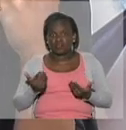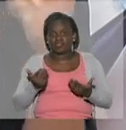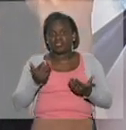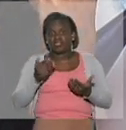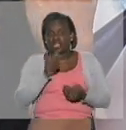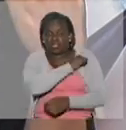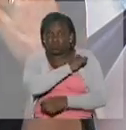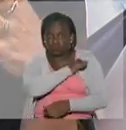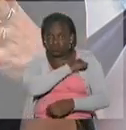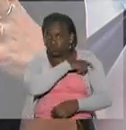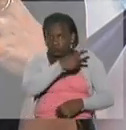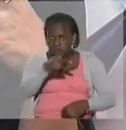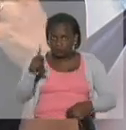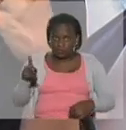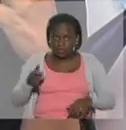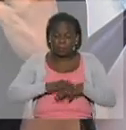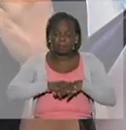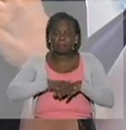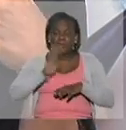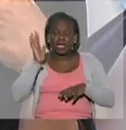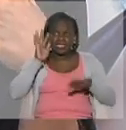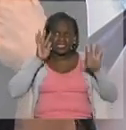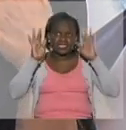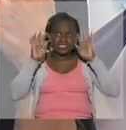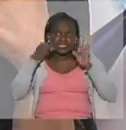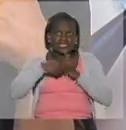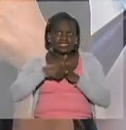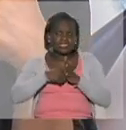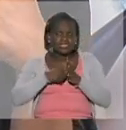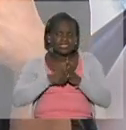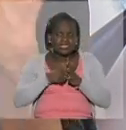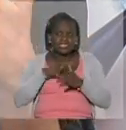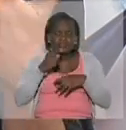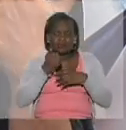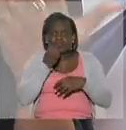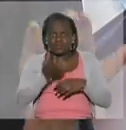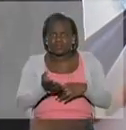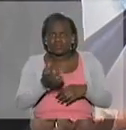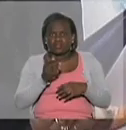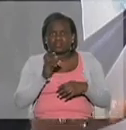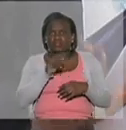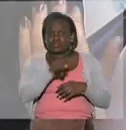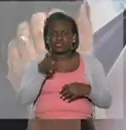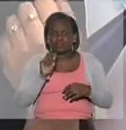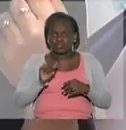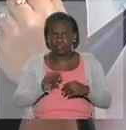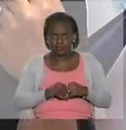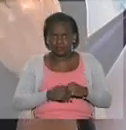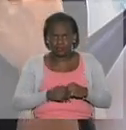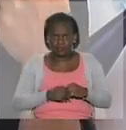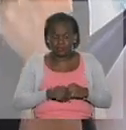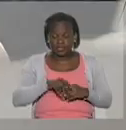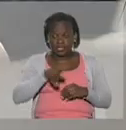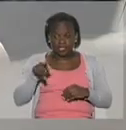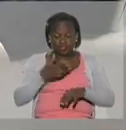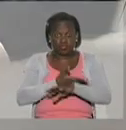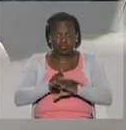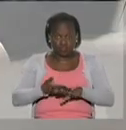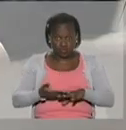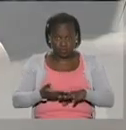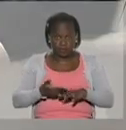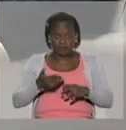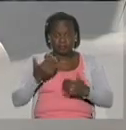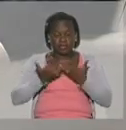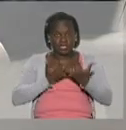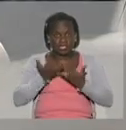os adolescentes, os alunos de vocês, mais se fazem e revelam para vocês? Eles